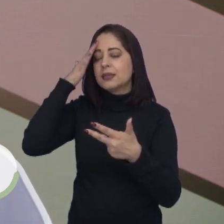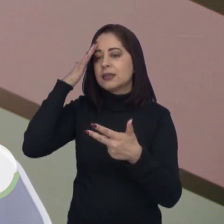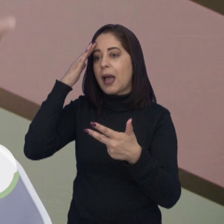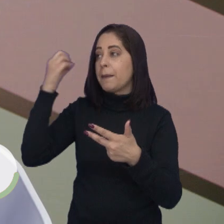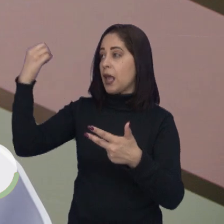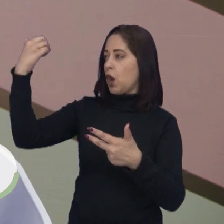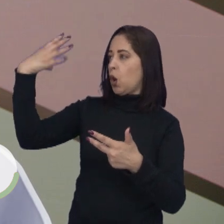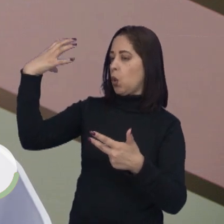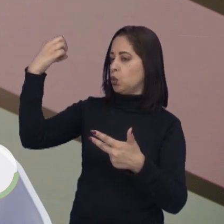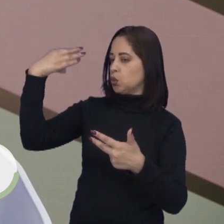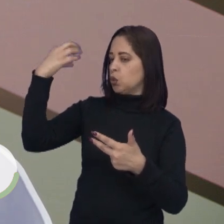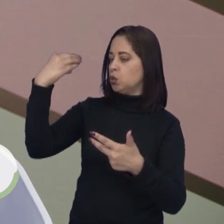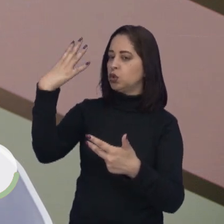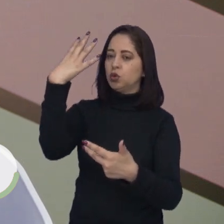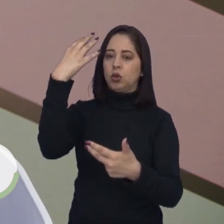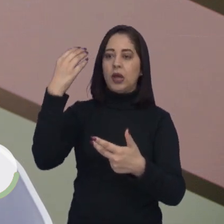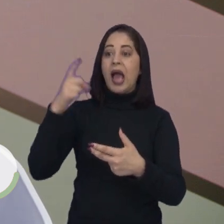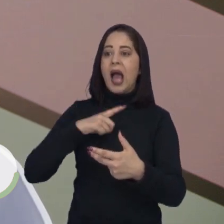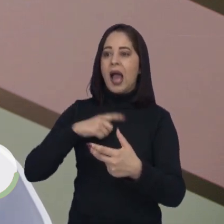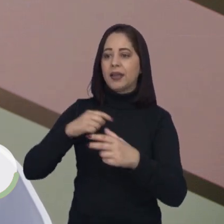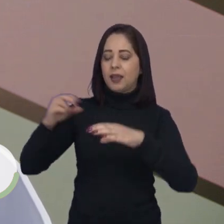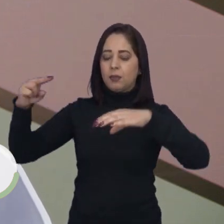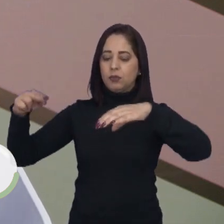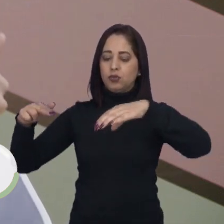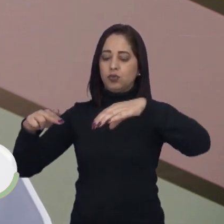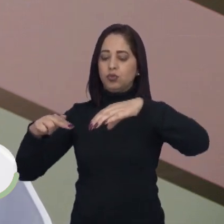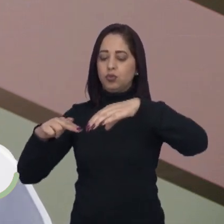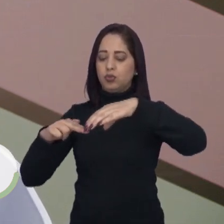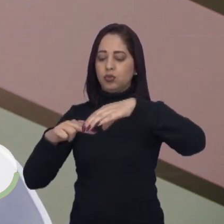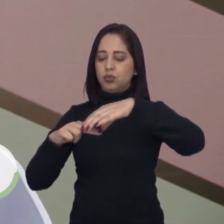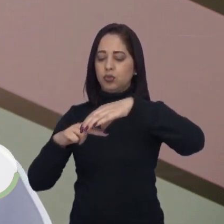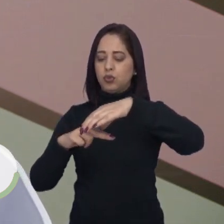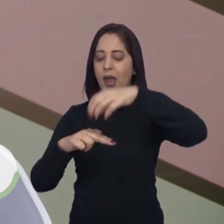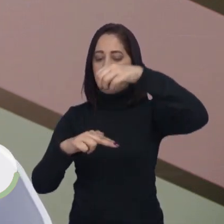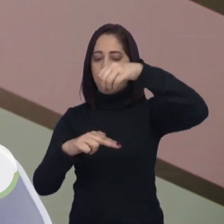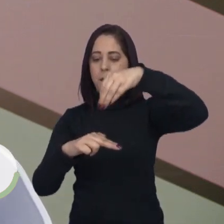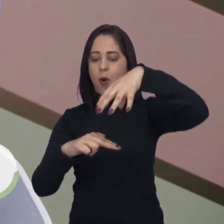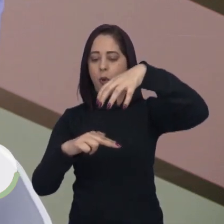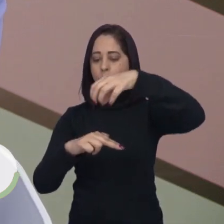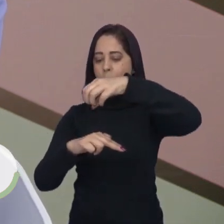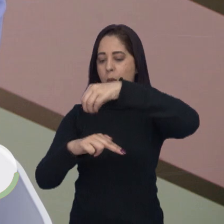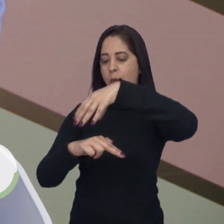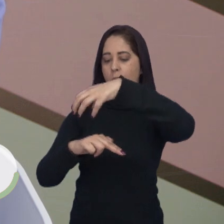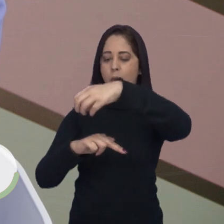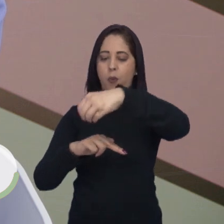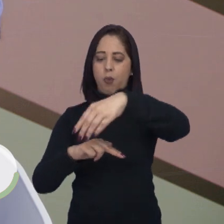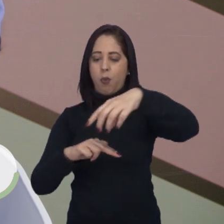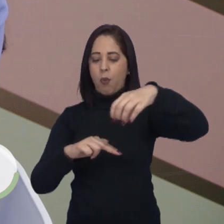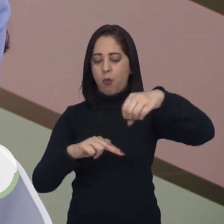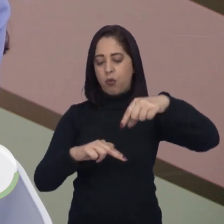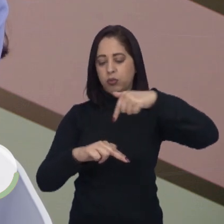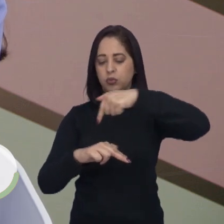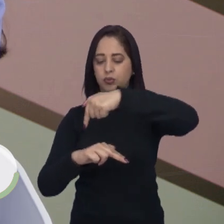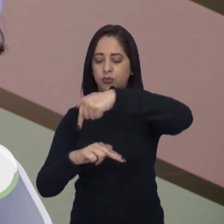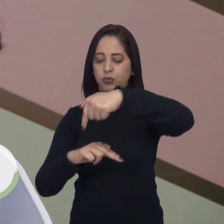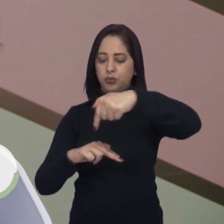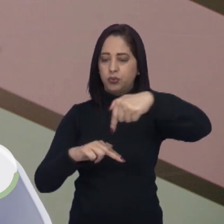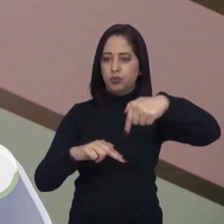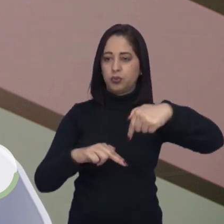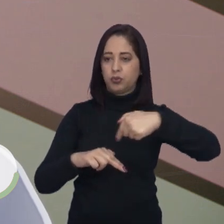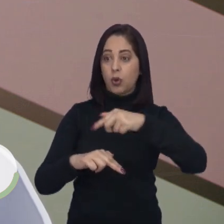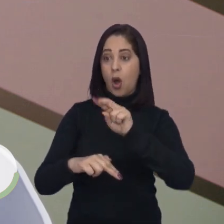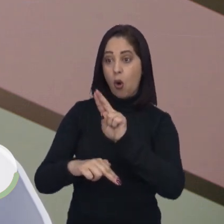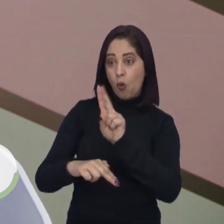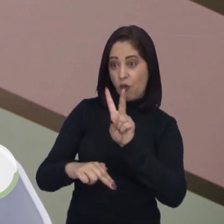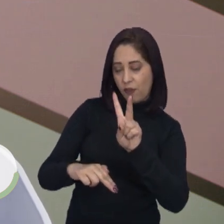luz, né? O paciente entra numa cabine para se expor, para expor as lesões à radiação ultravioleta.